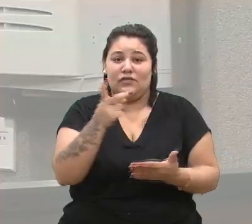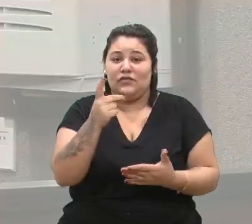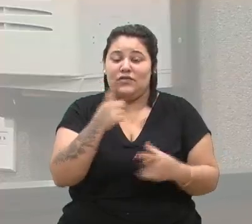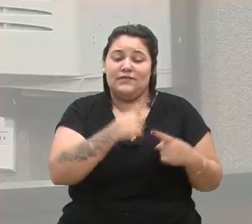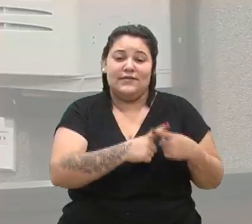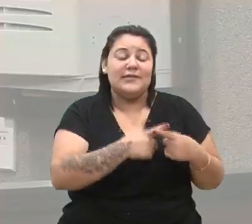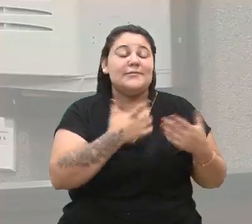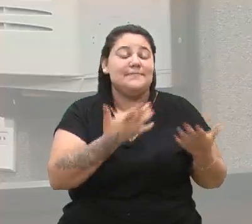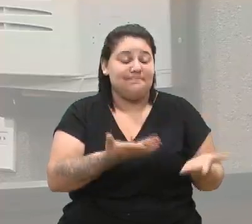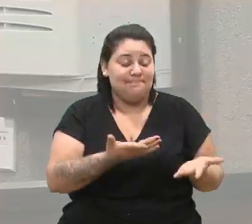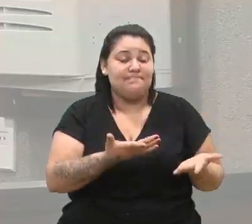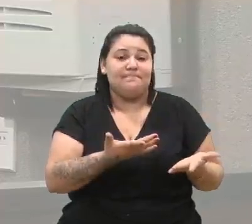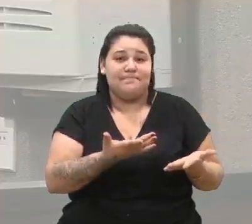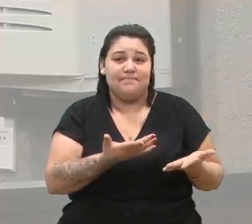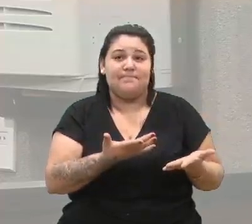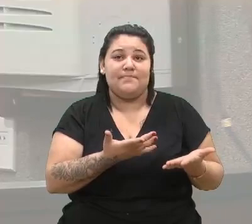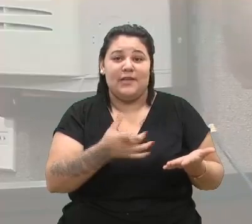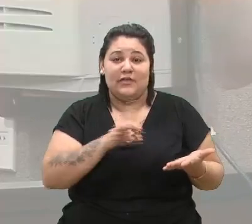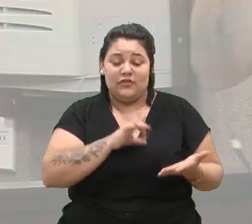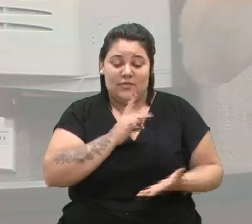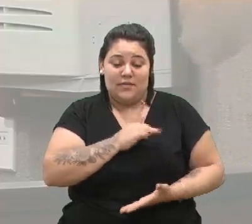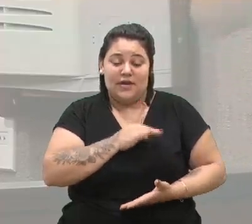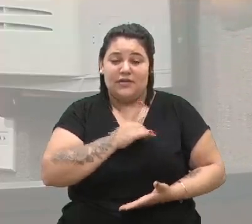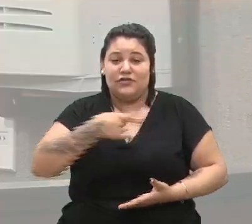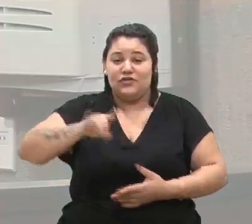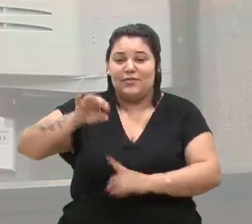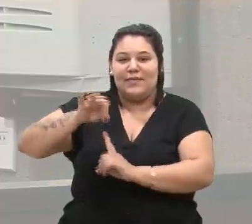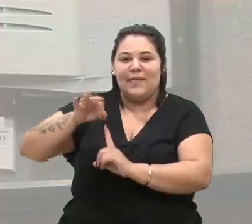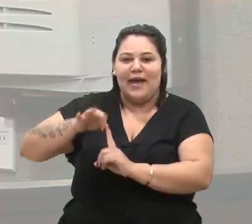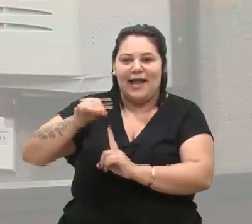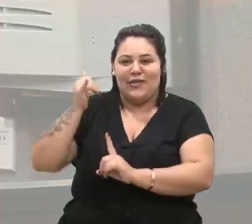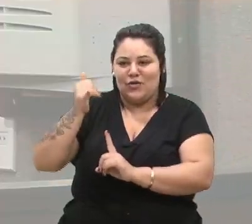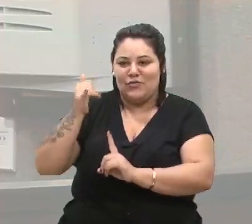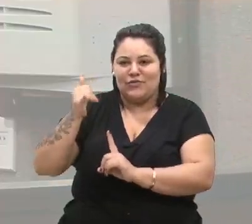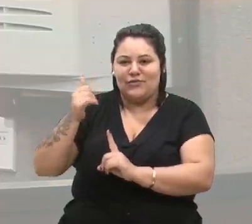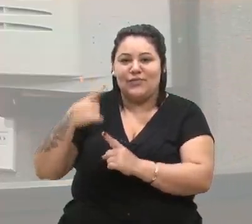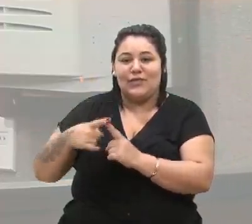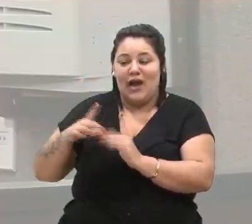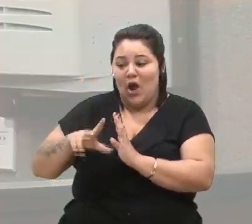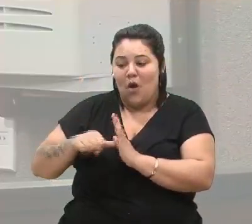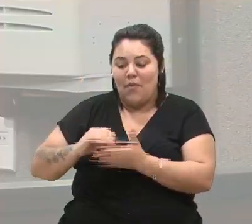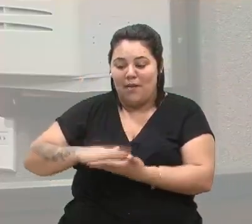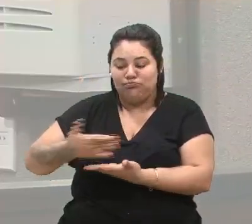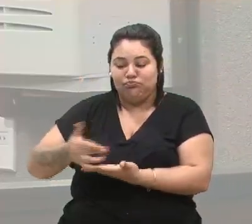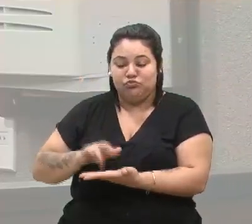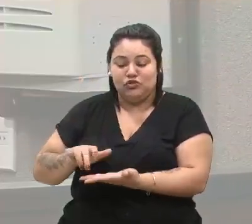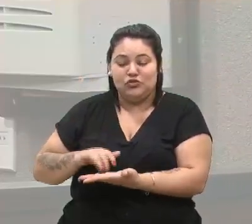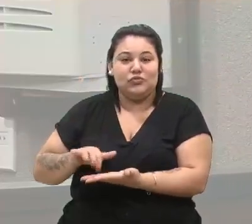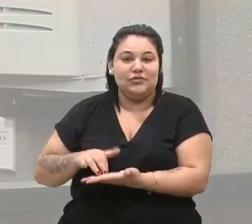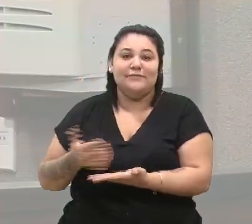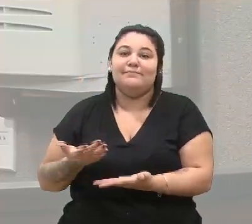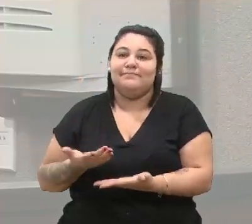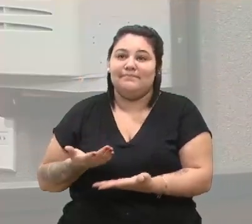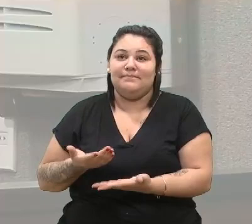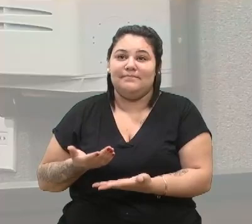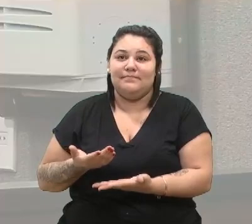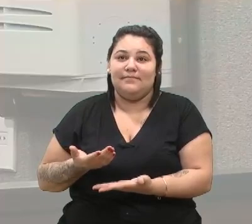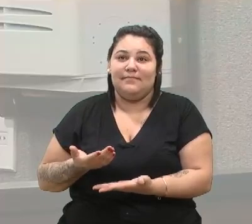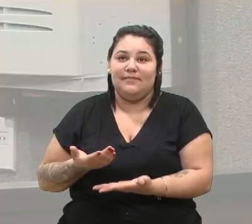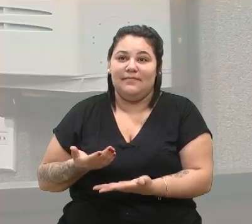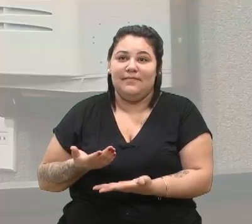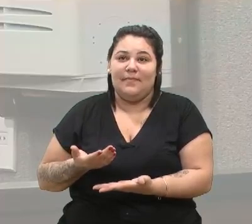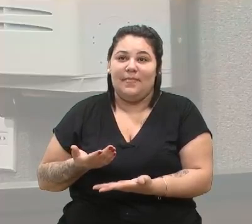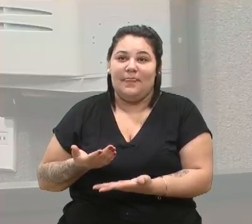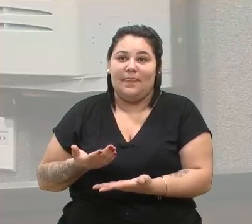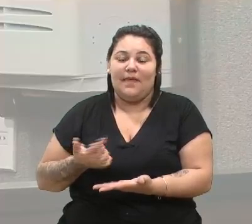12 vezes. E tinha um medo de ir para a parada de ônibus, de ser assaltado, de perder aquele equipamento. É